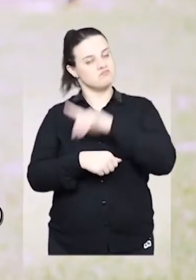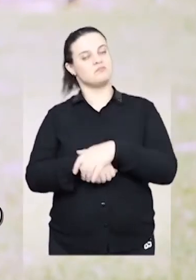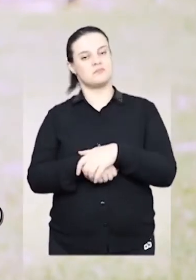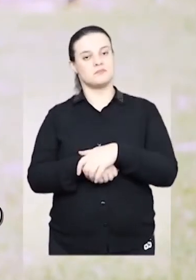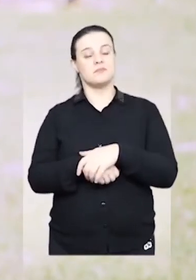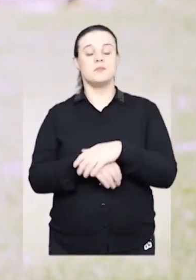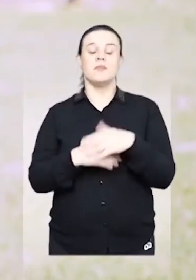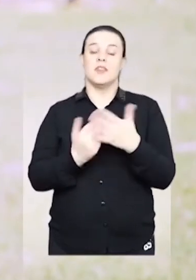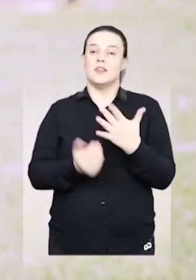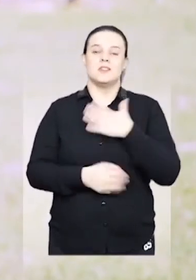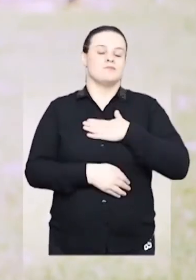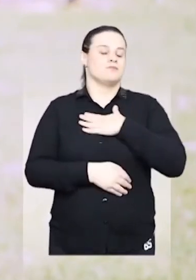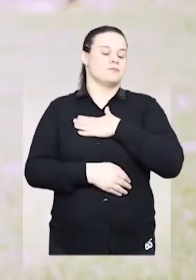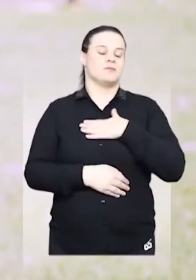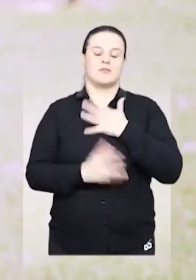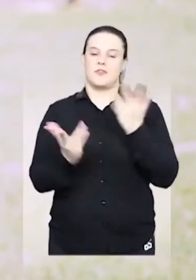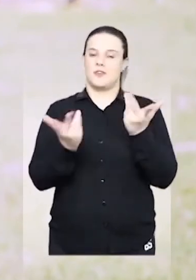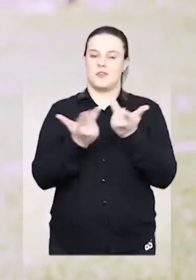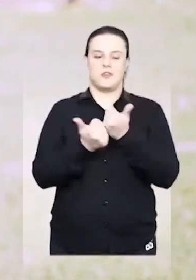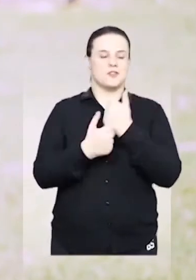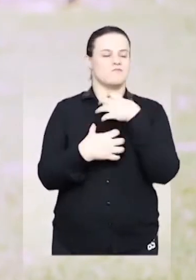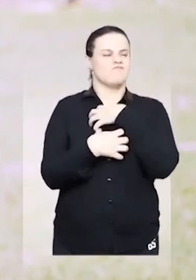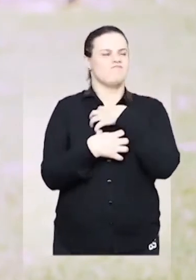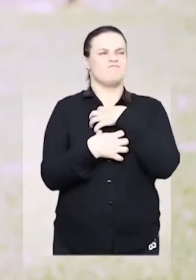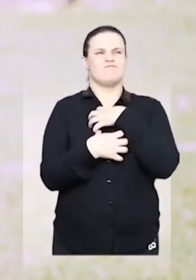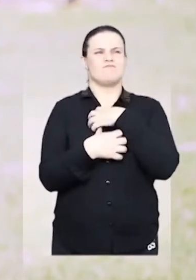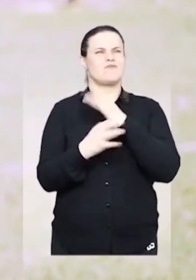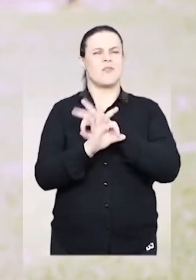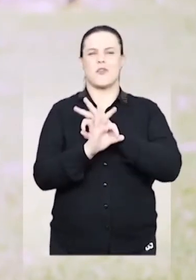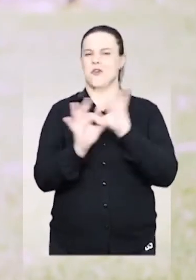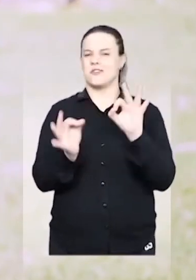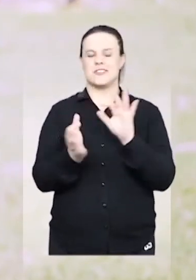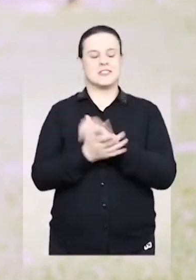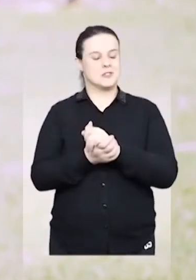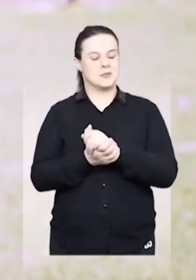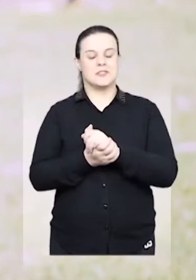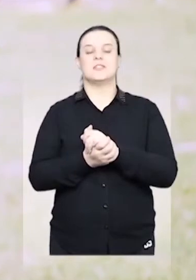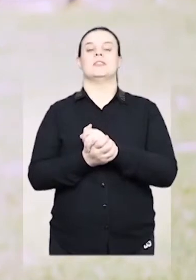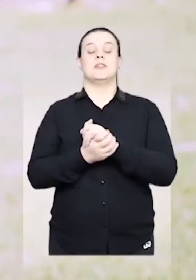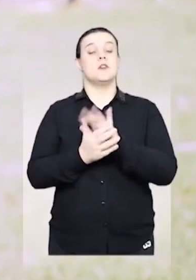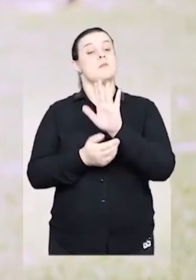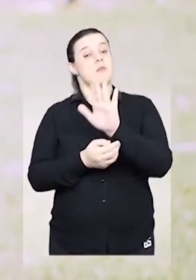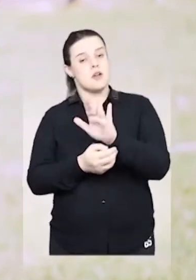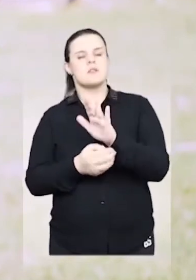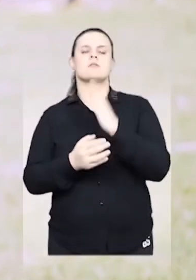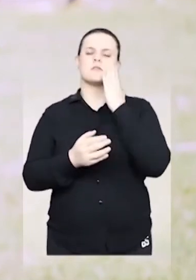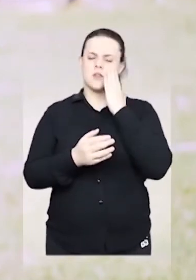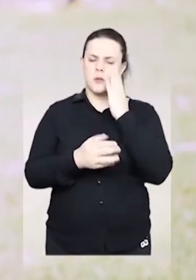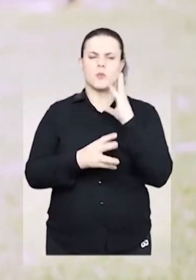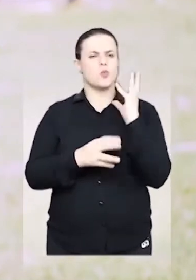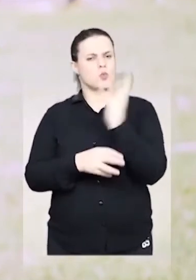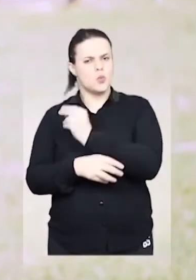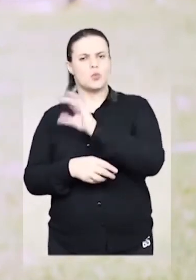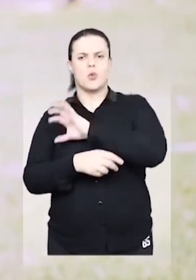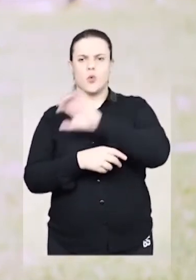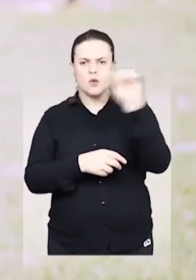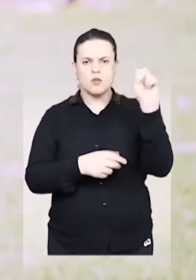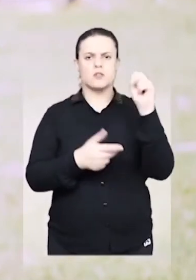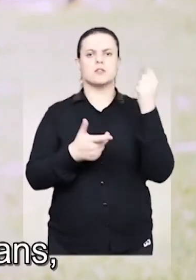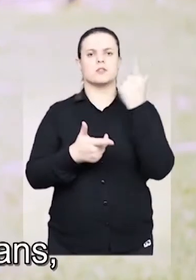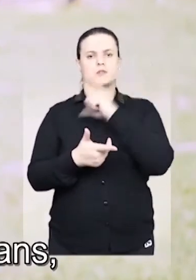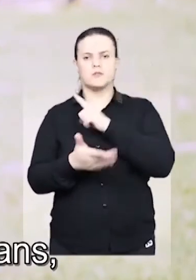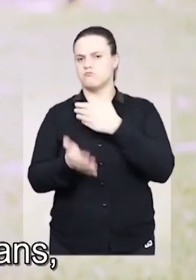prata. E foi fantástica, a sensação é maravilhosa, mas todas as conquistas que eu